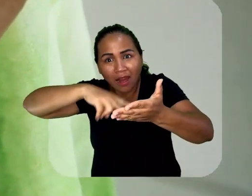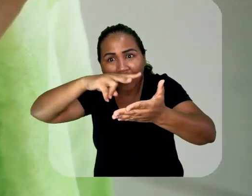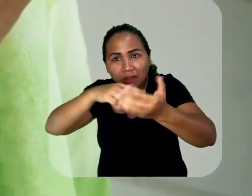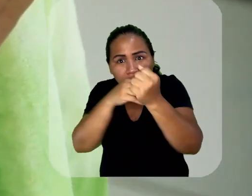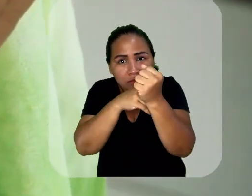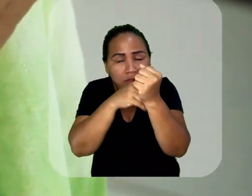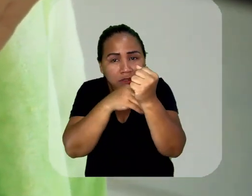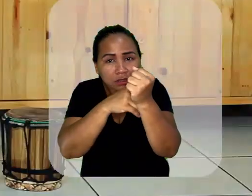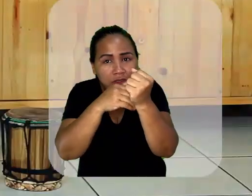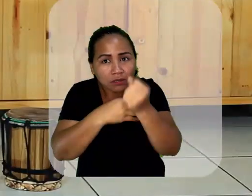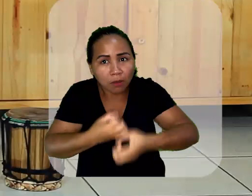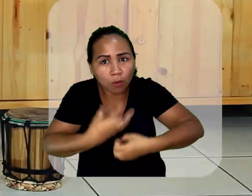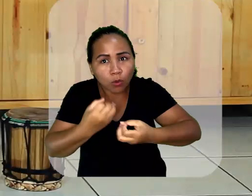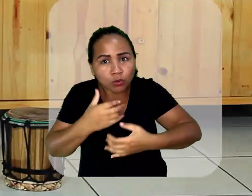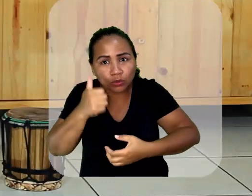estilhaçados.